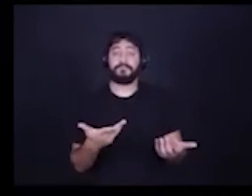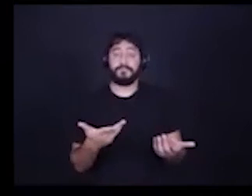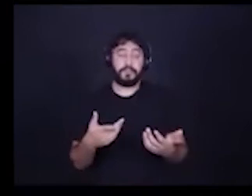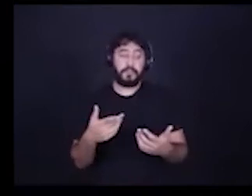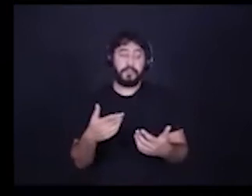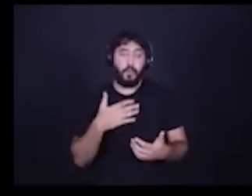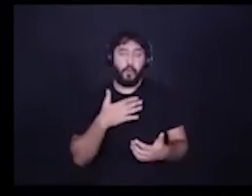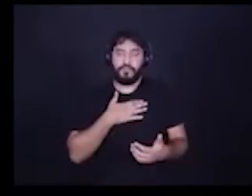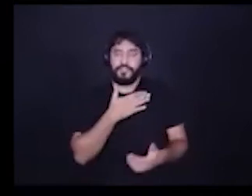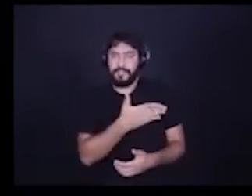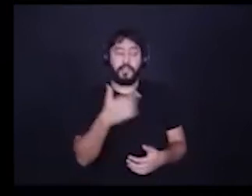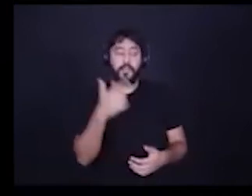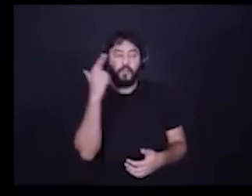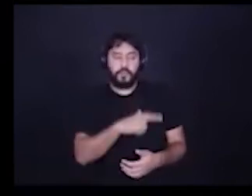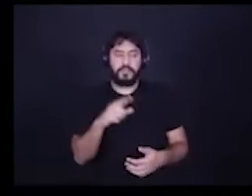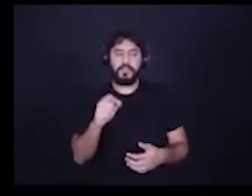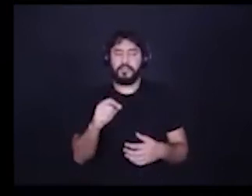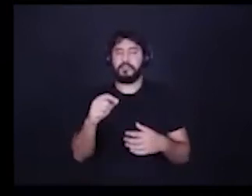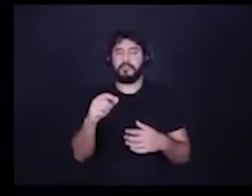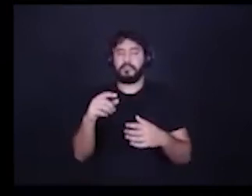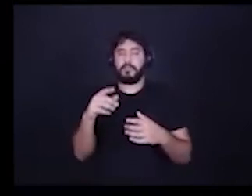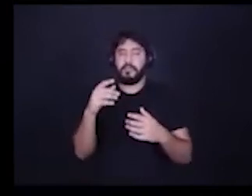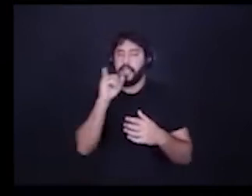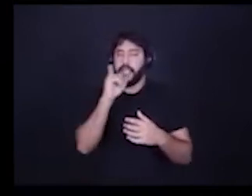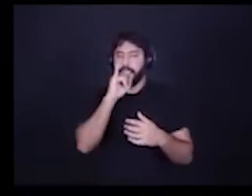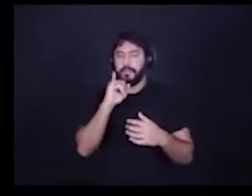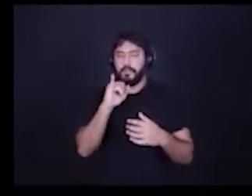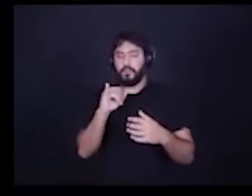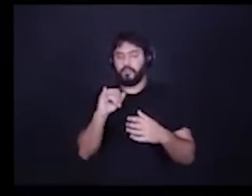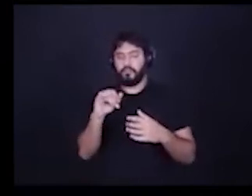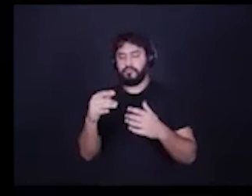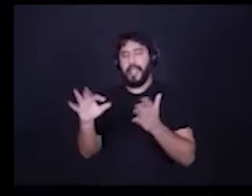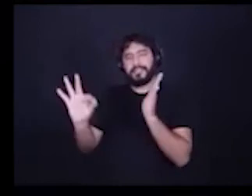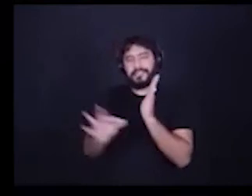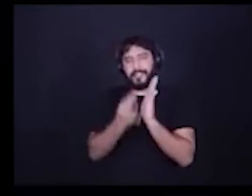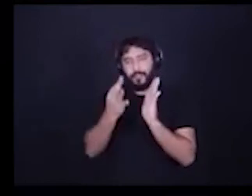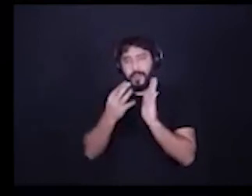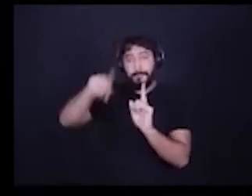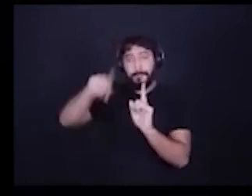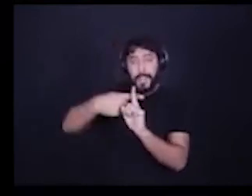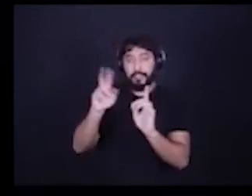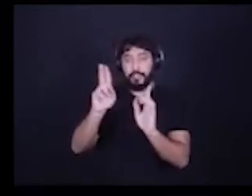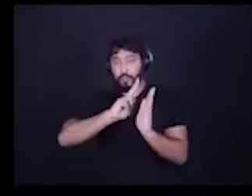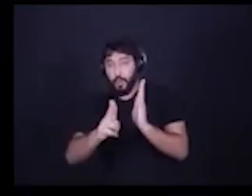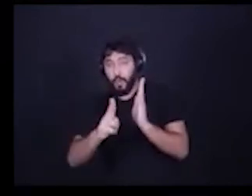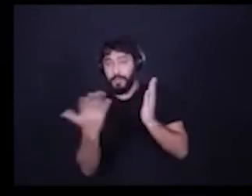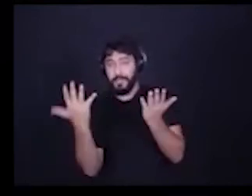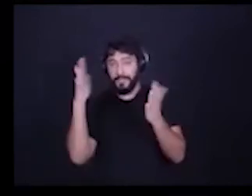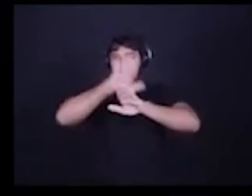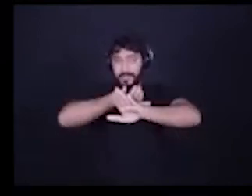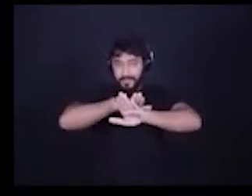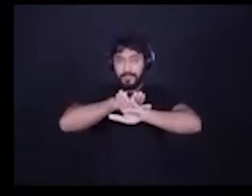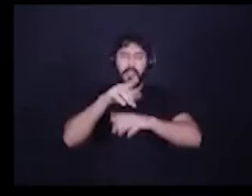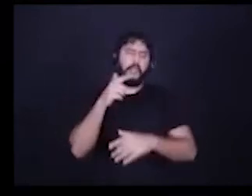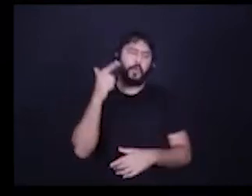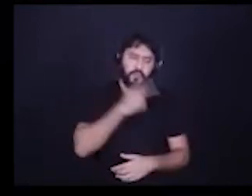sobrepor o nome dele com a assinatura de maneira que virou um grande ícone gráfico. Consegui colocar isso junto com essa tipografia, né,